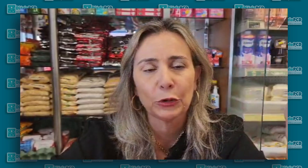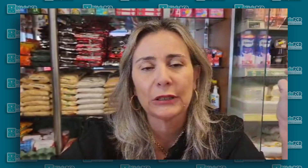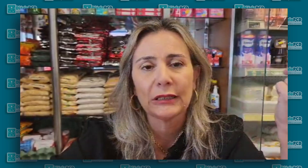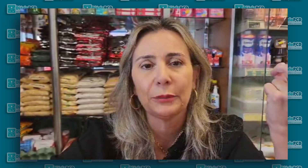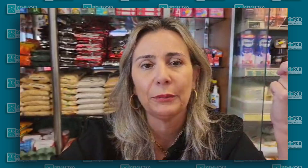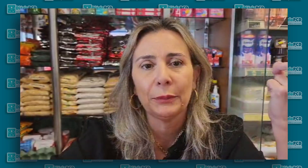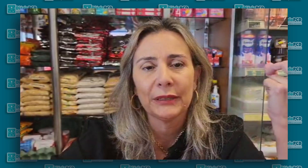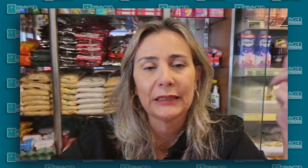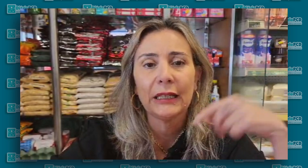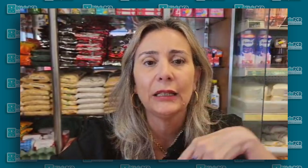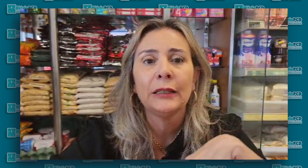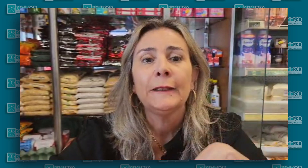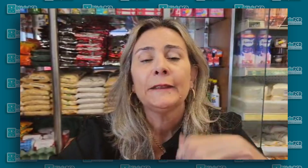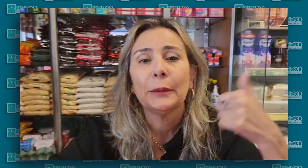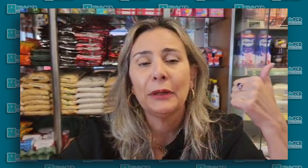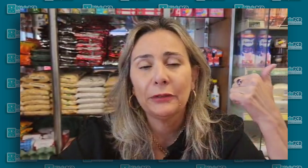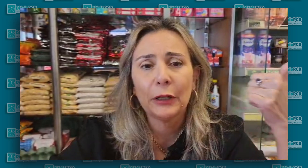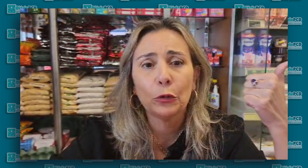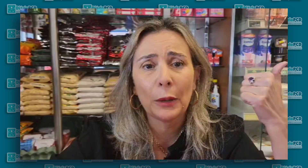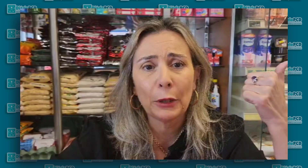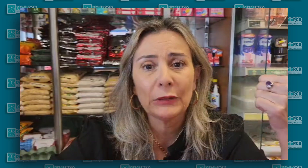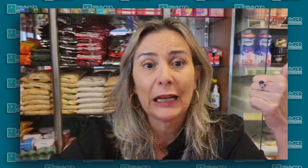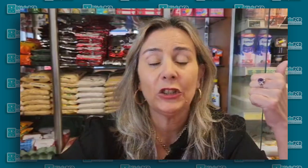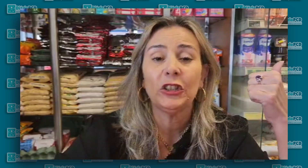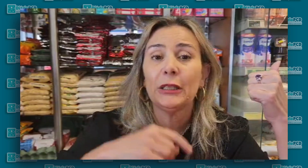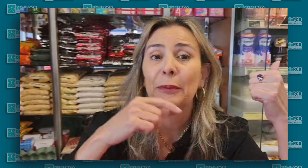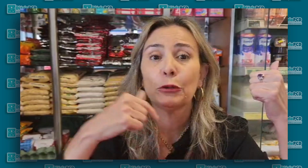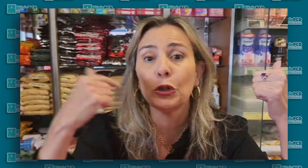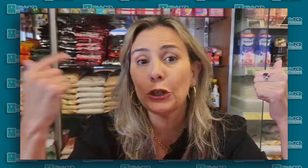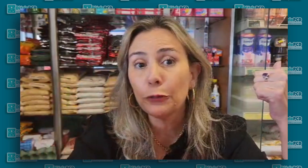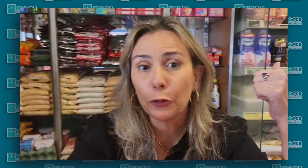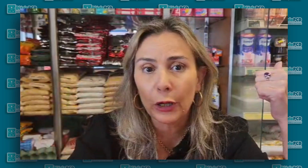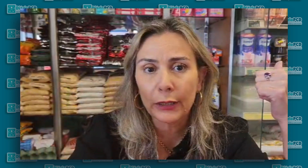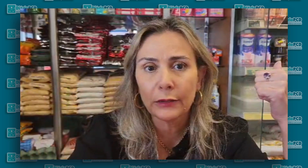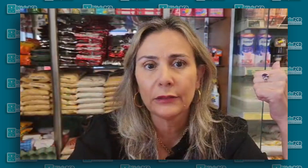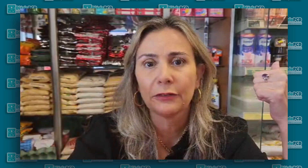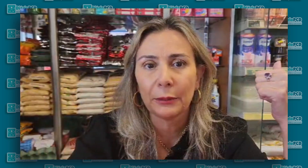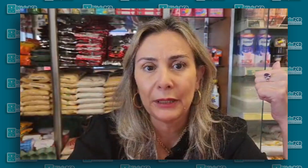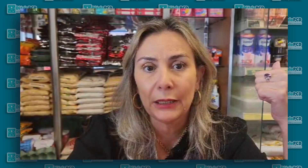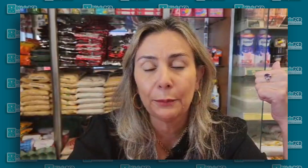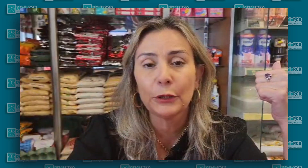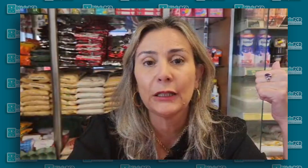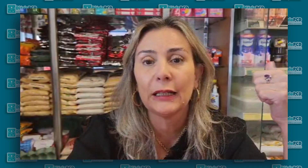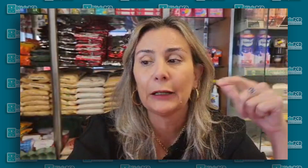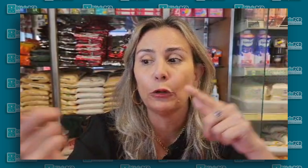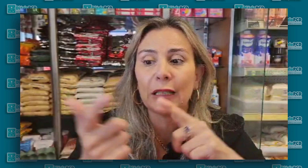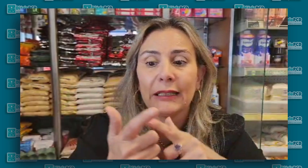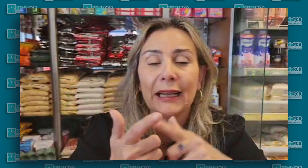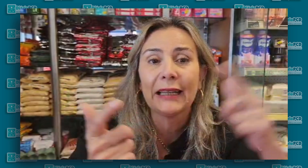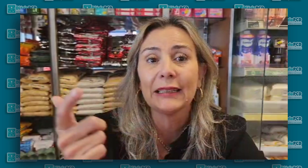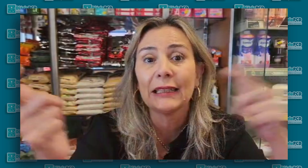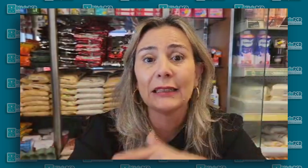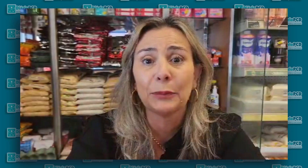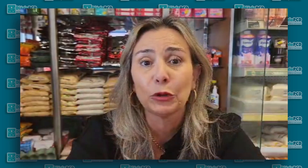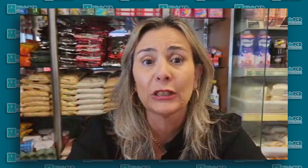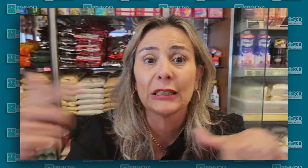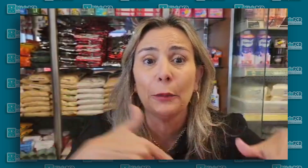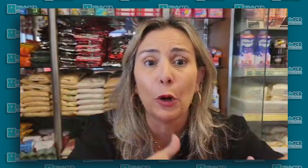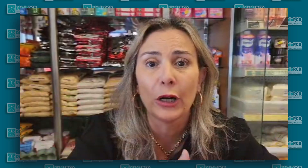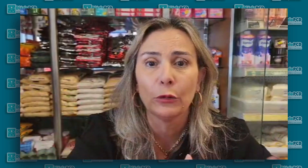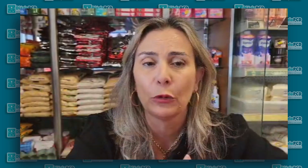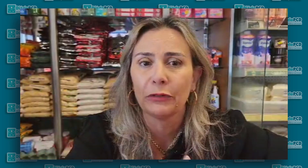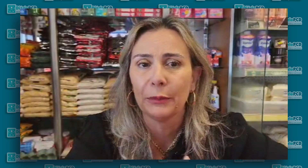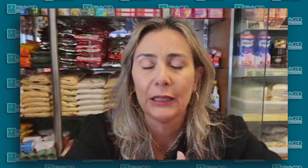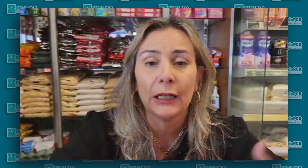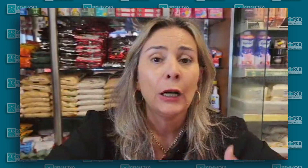ou 3 pessoas recebendo BPC. Também venho com a maldade de que pessoas de fora da família contaria a renda dessas pessoas